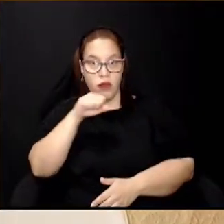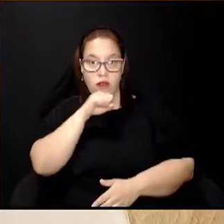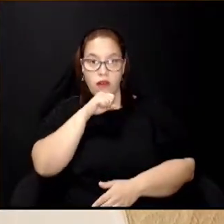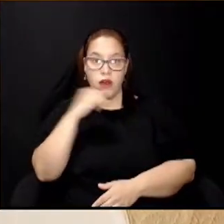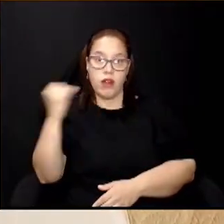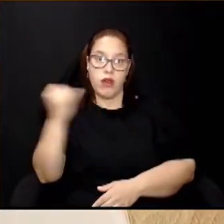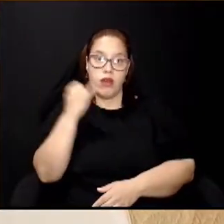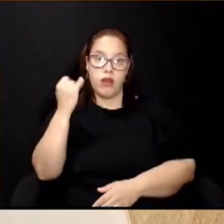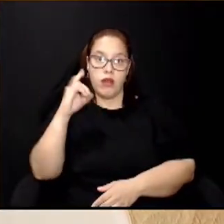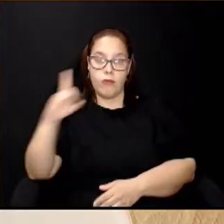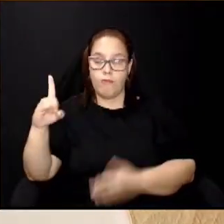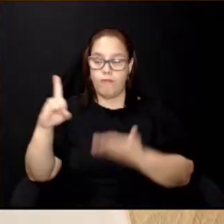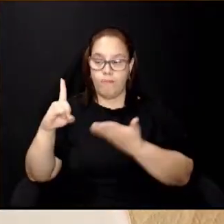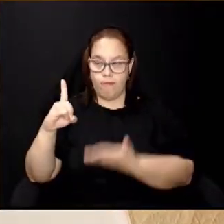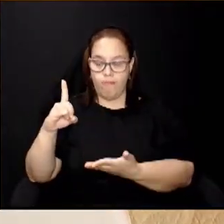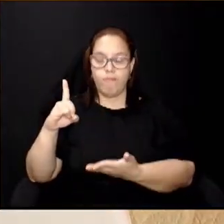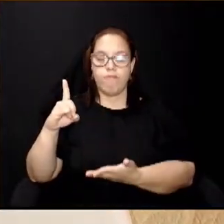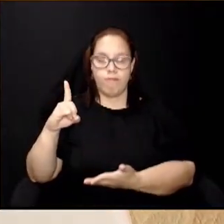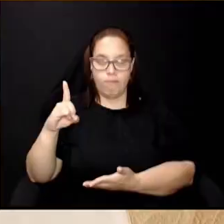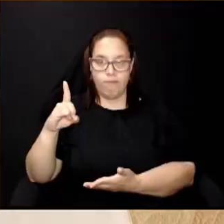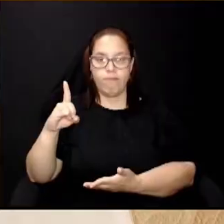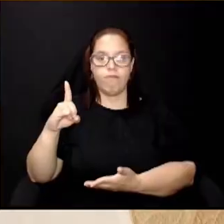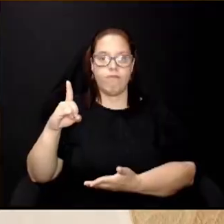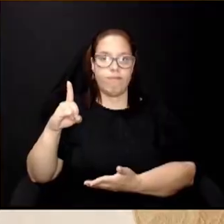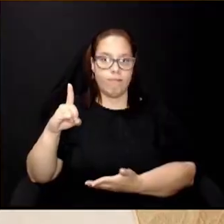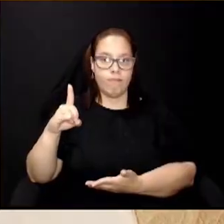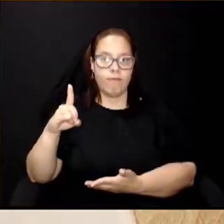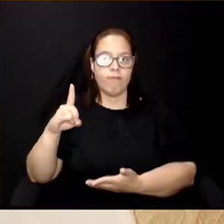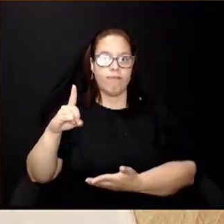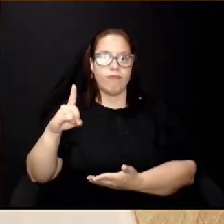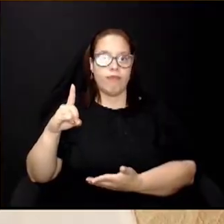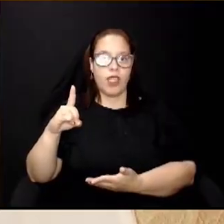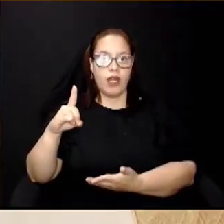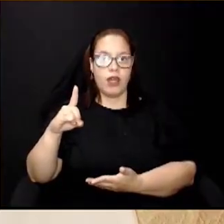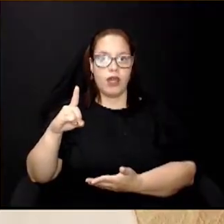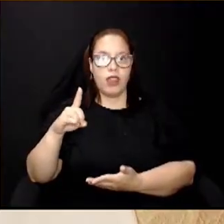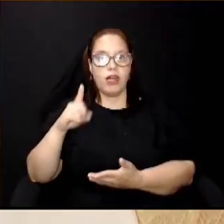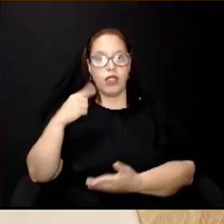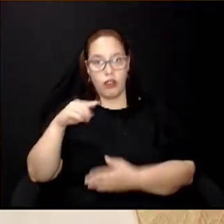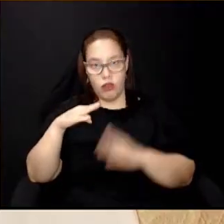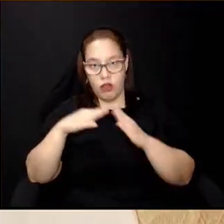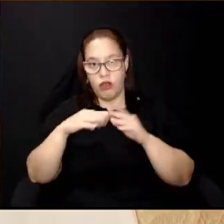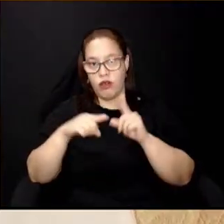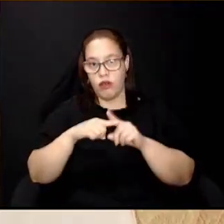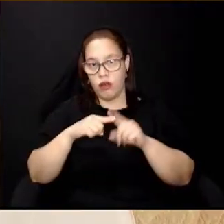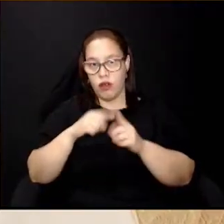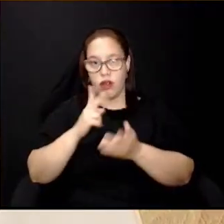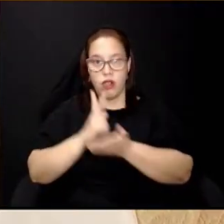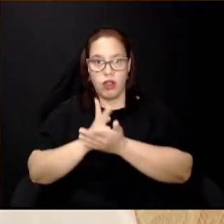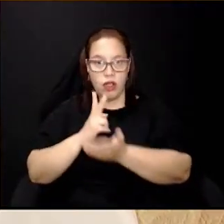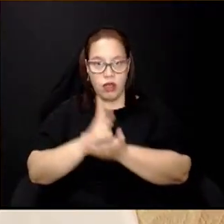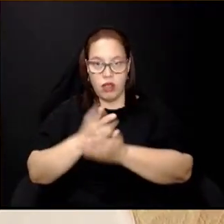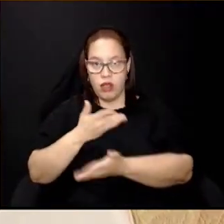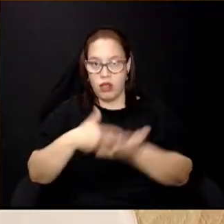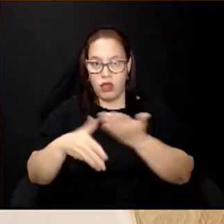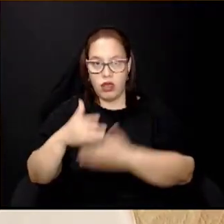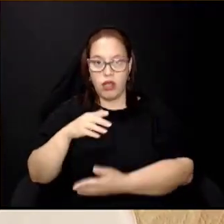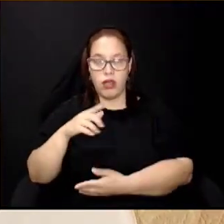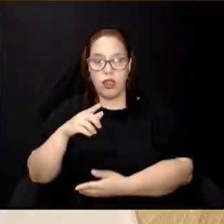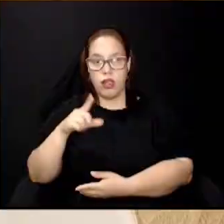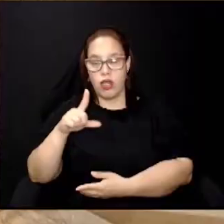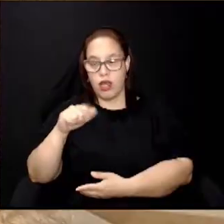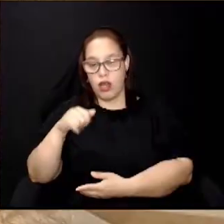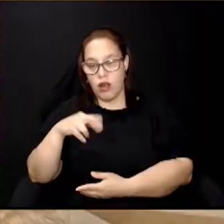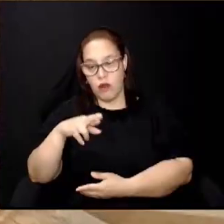Deus. Né? A gente sempre foi de ir à igreja, eu sempre participei, eu sou de Limeira, né? Nasci em